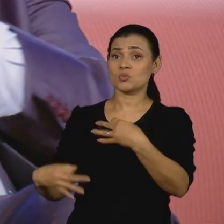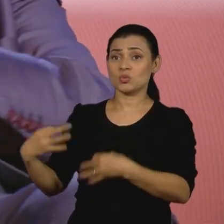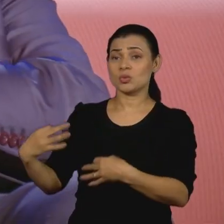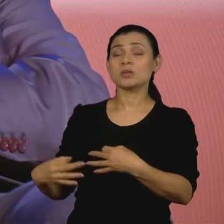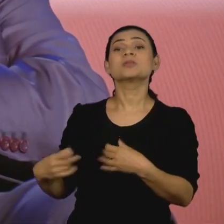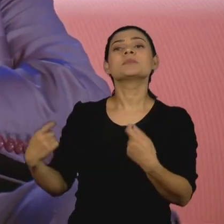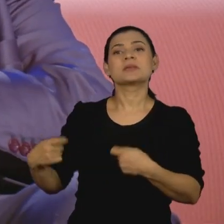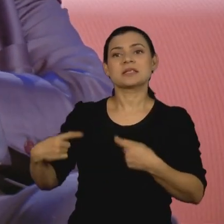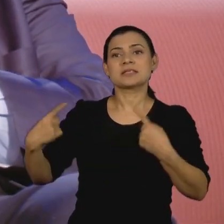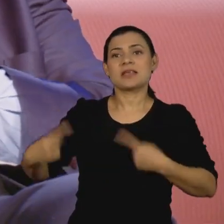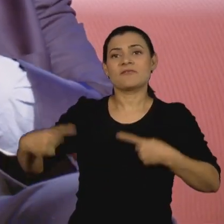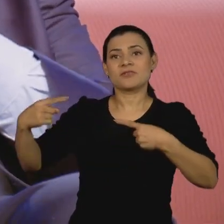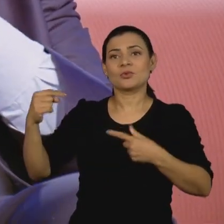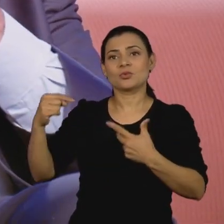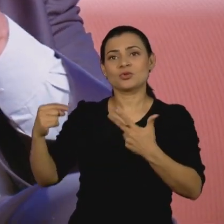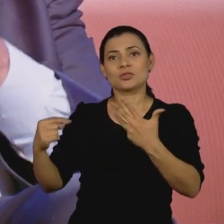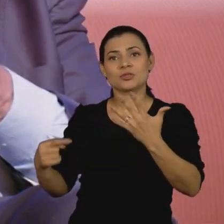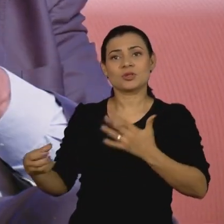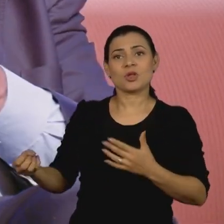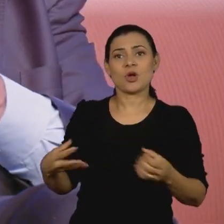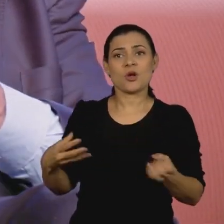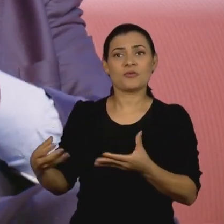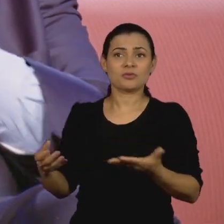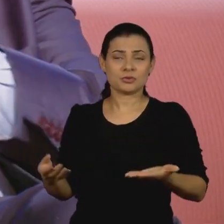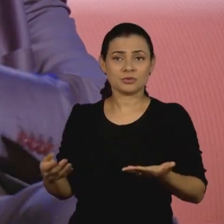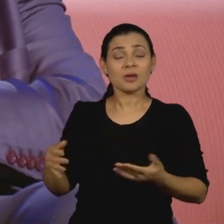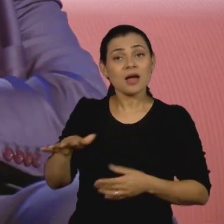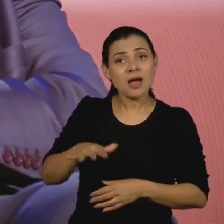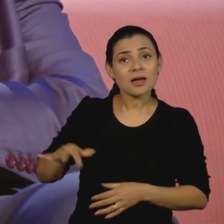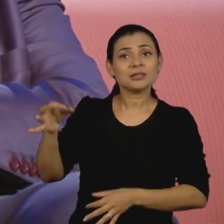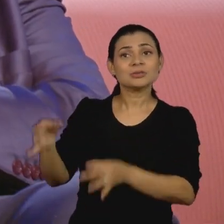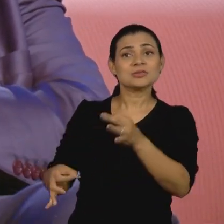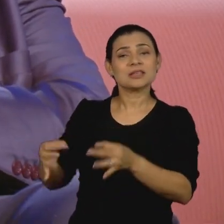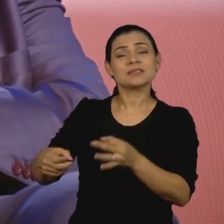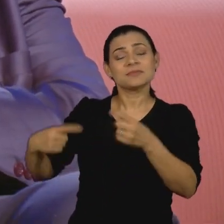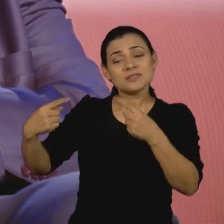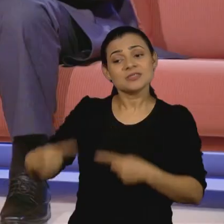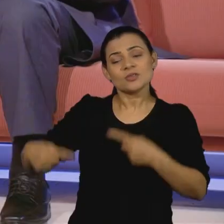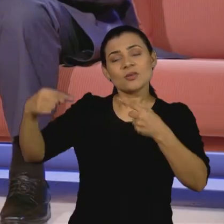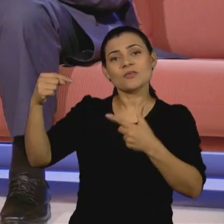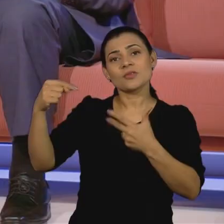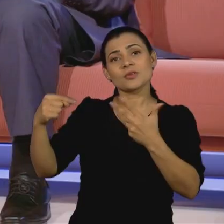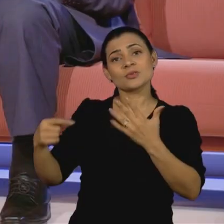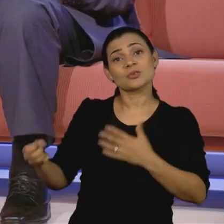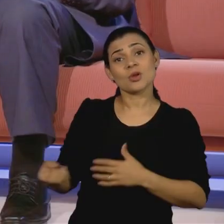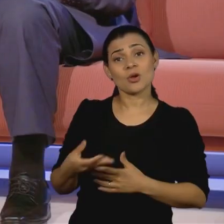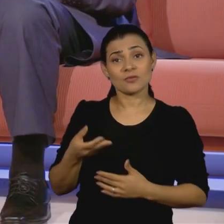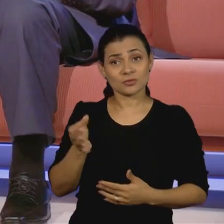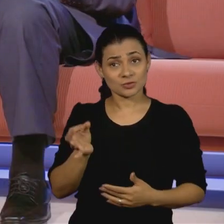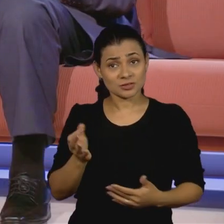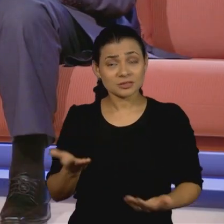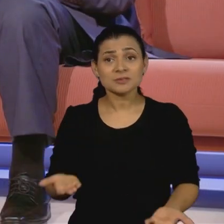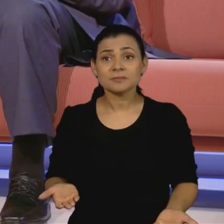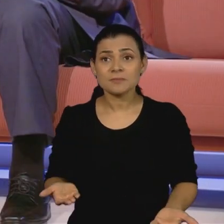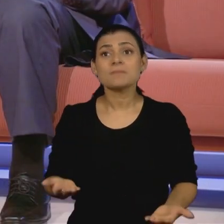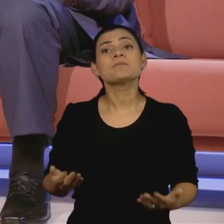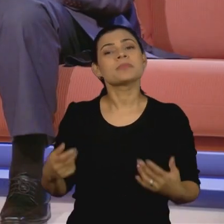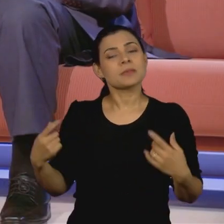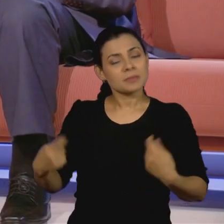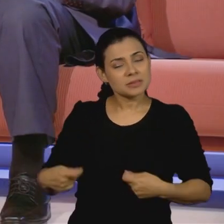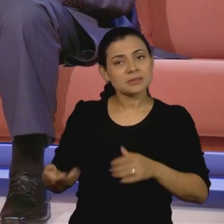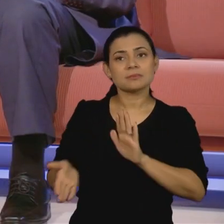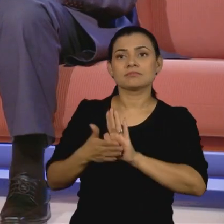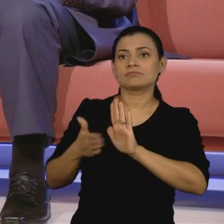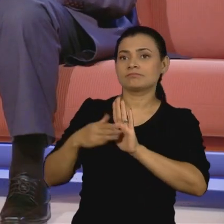esses novos desafios, preparar esse judiciário para esses novos desafios. Isso demanda